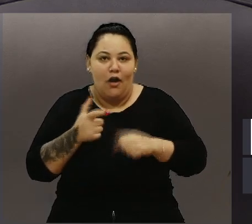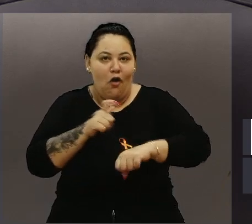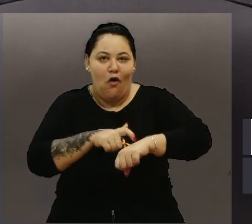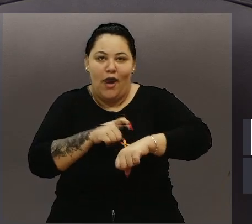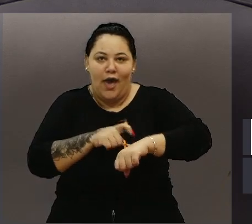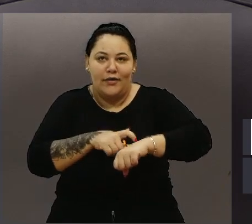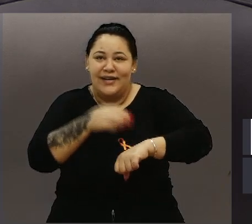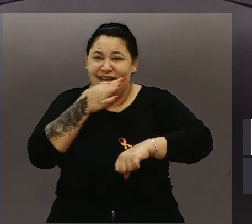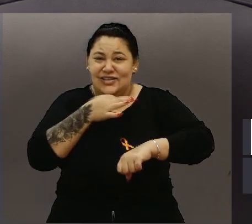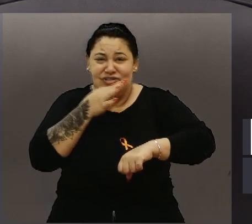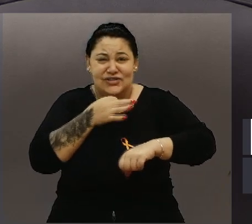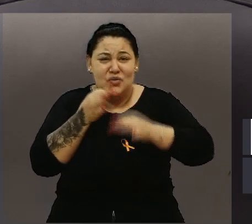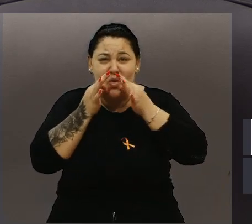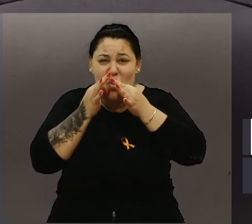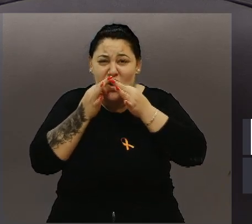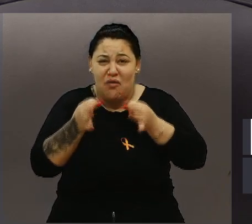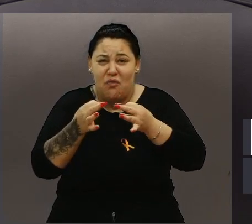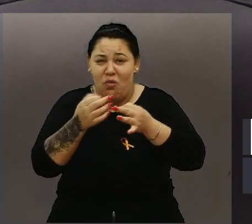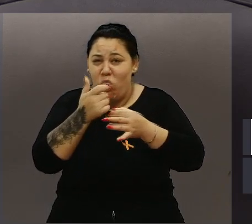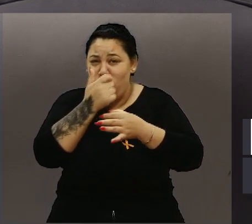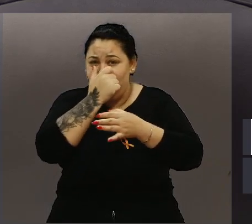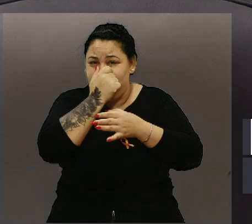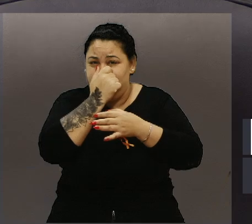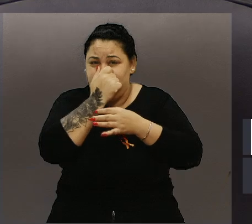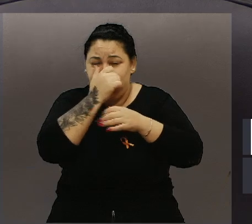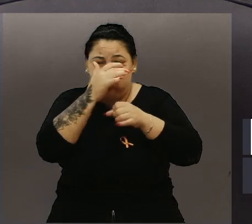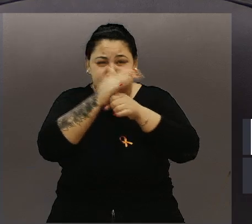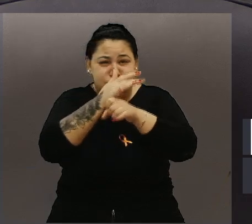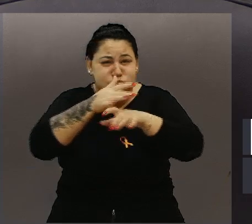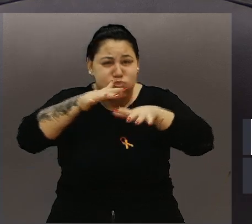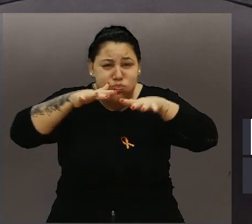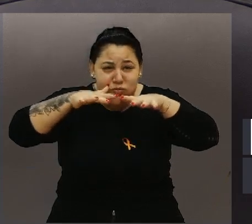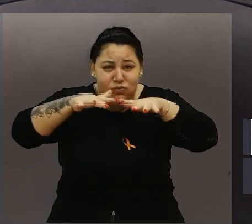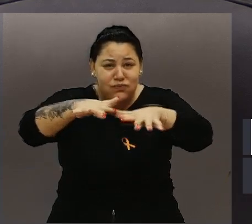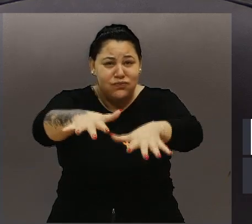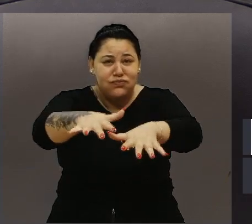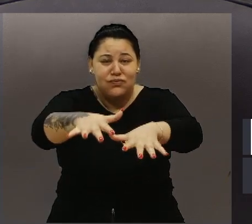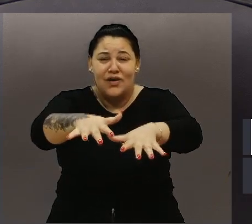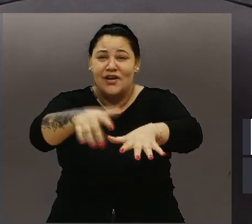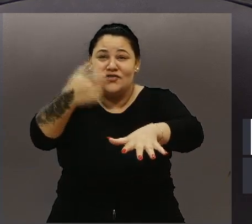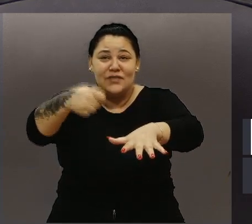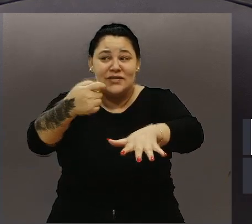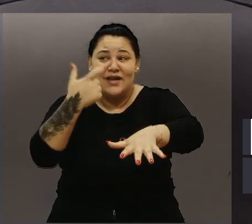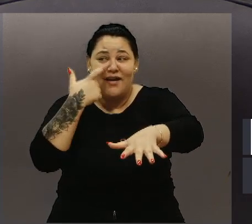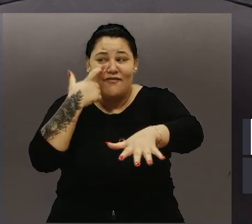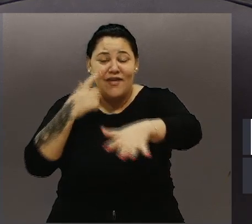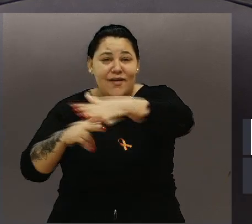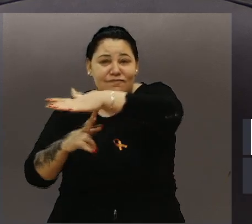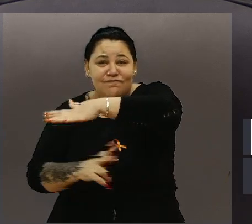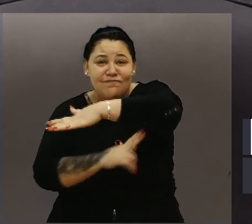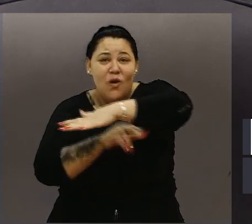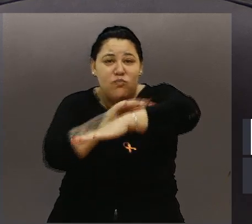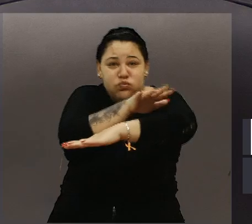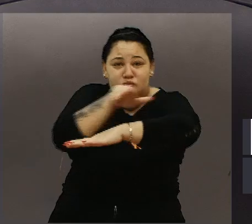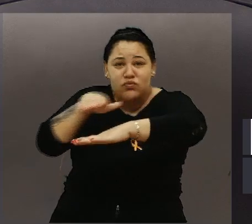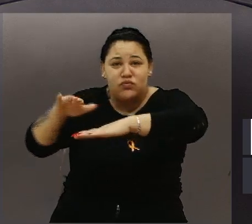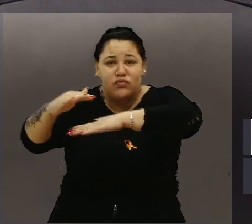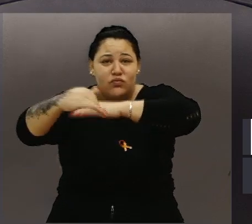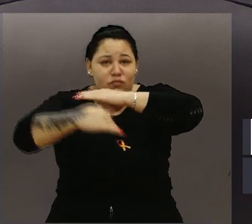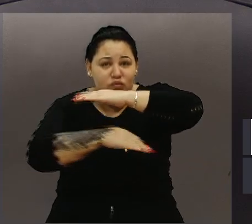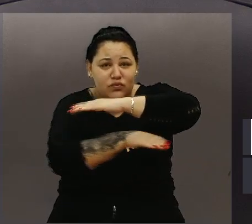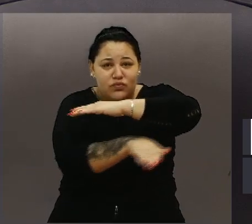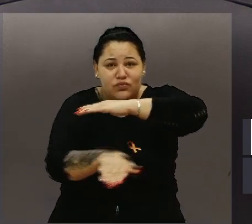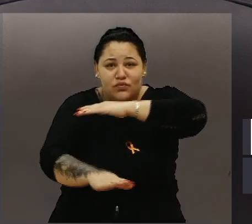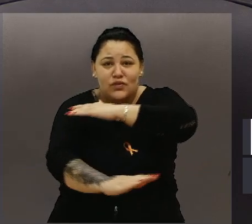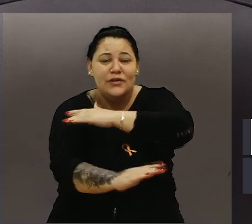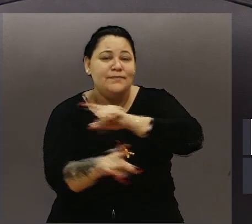um transtorno, nós temos que evoluir nessa questão, desde viaduto, desde alargamento de pista, desde uma terceira via, porque isso aí, de